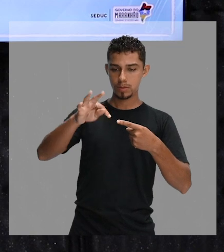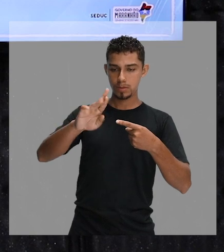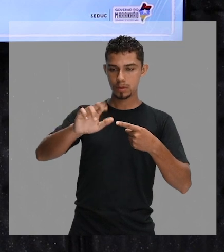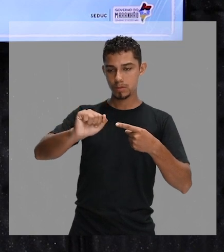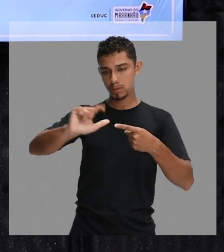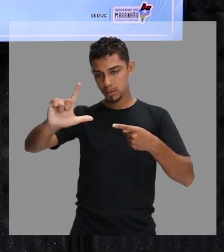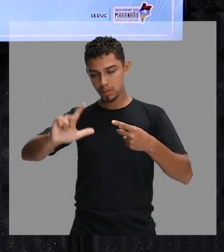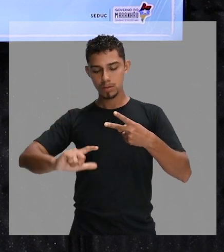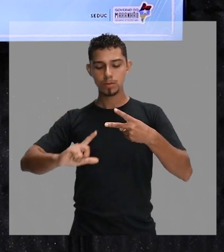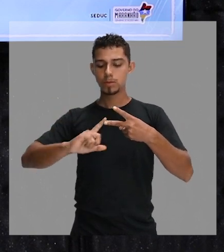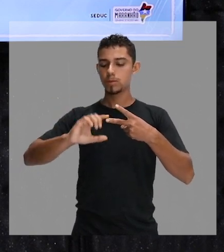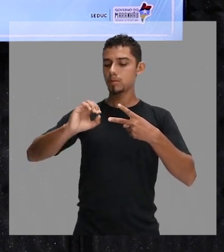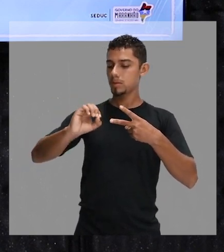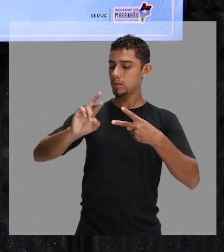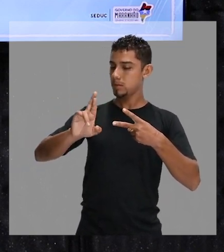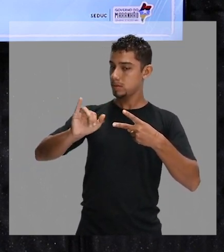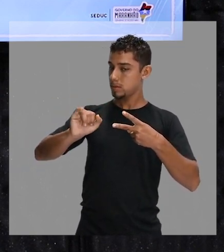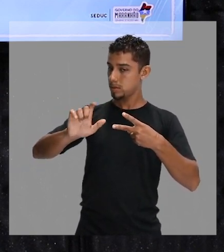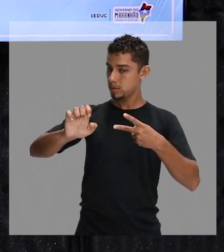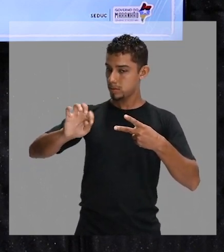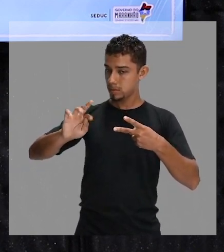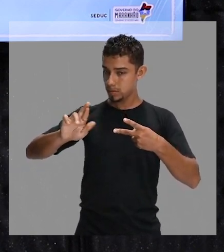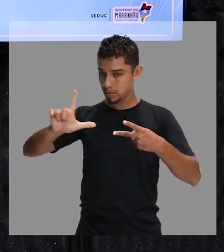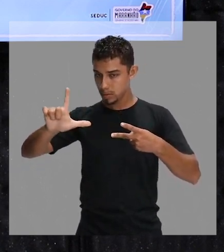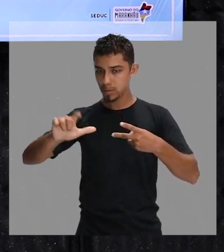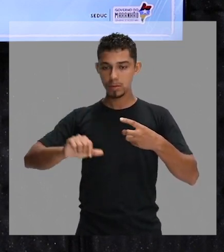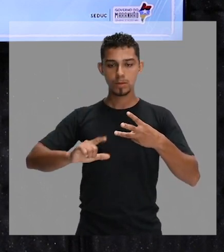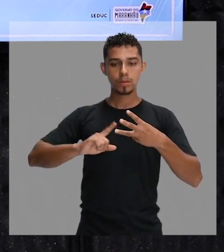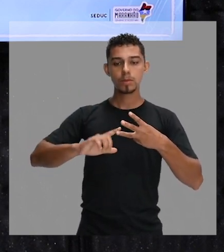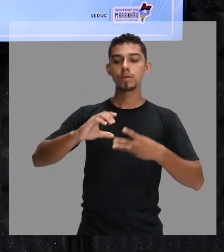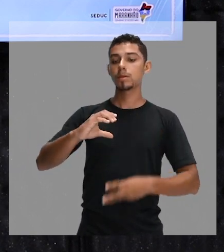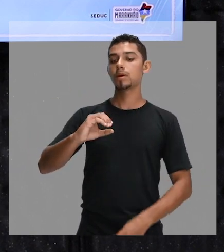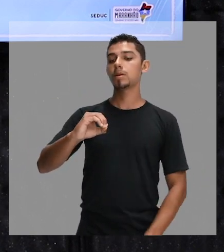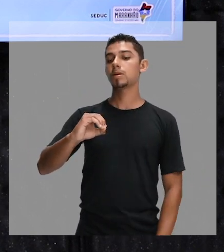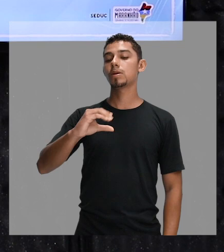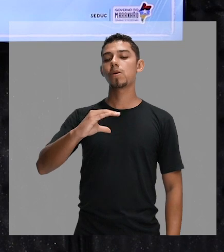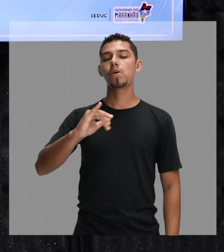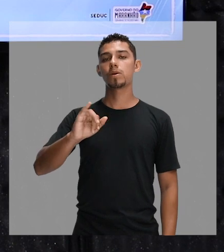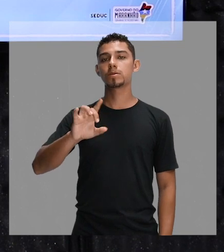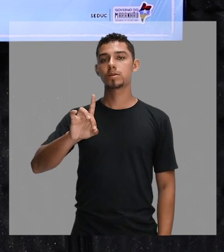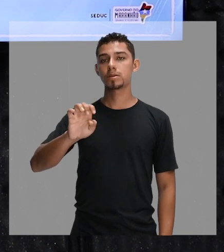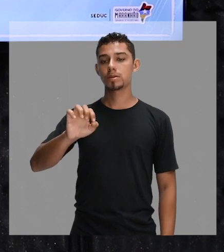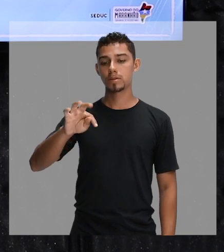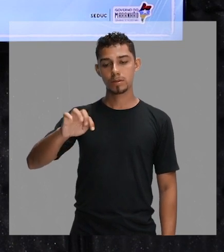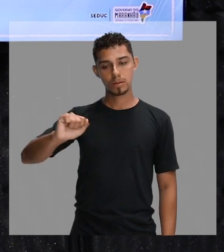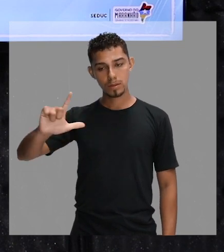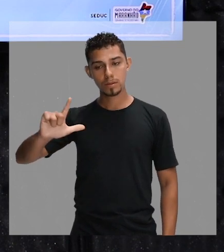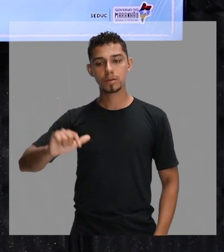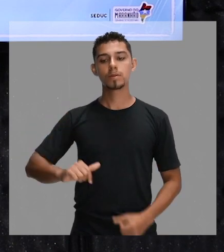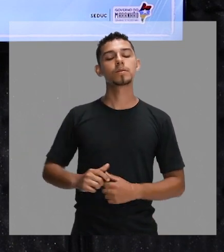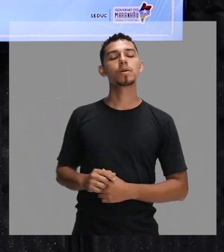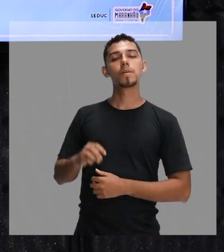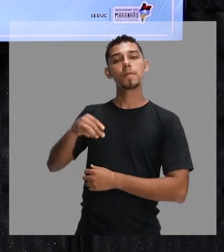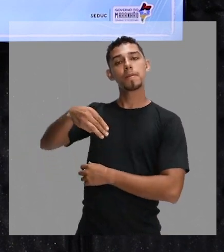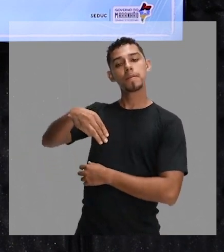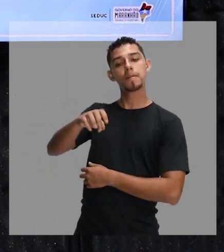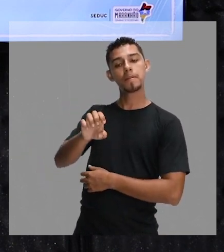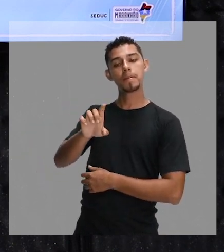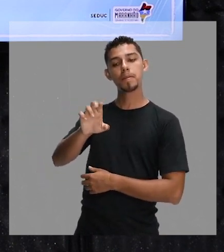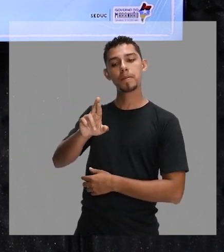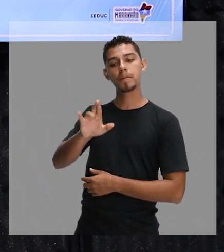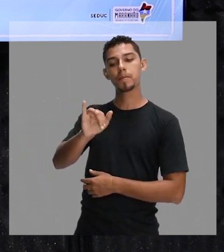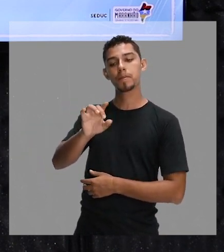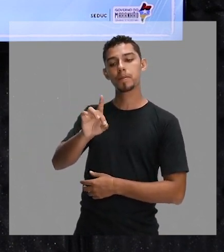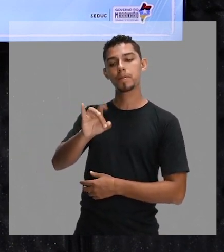Planalto Central, o Planalto Oriental, o Planalto Ocidental, o